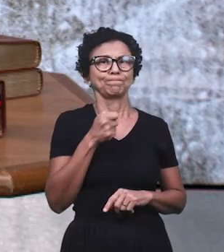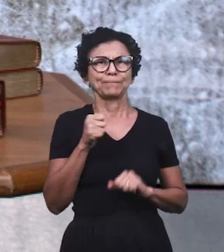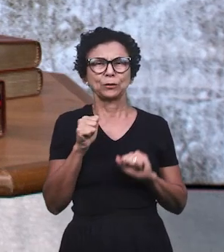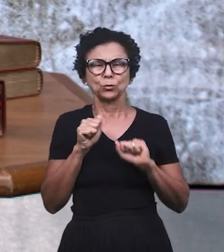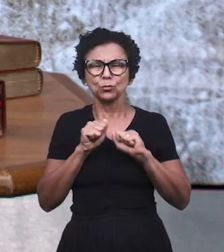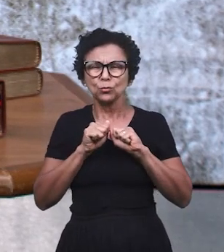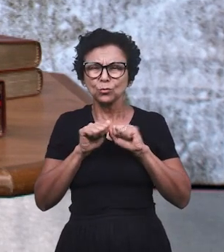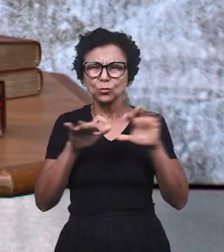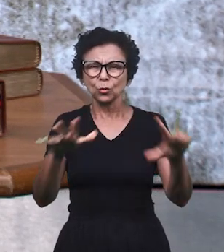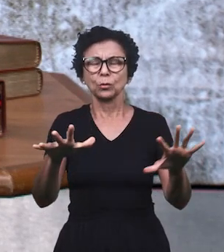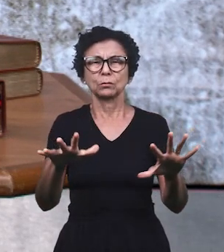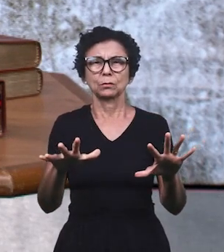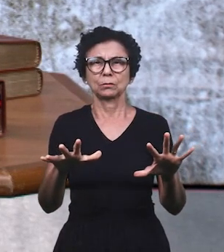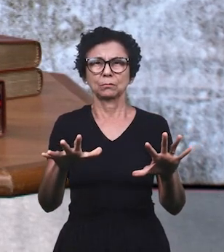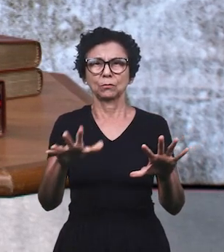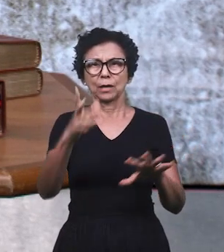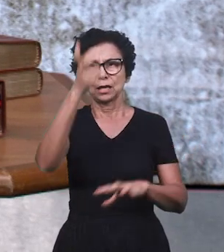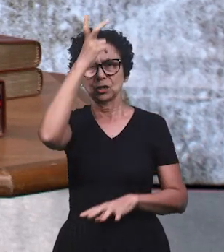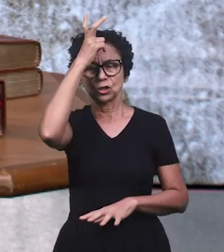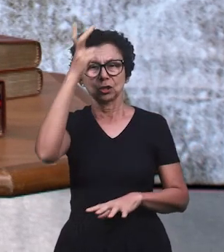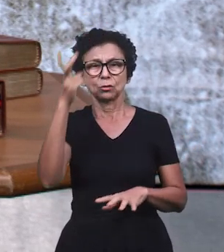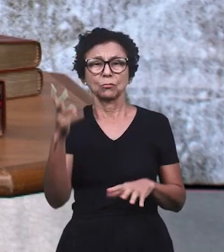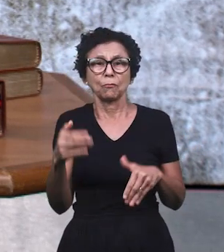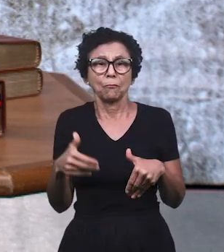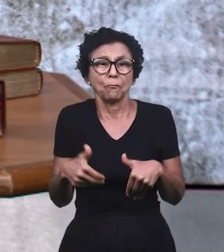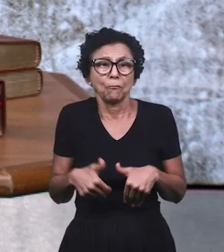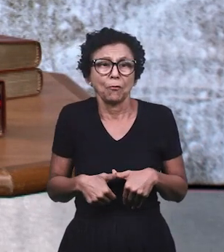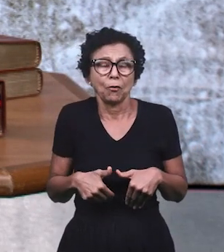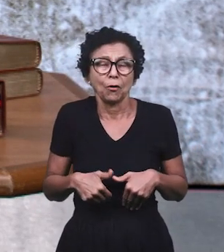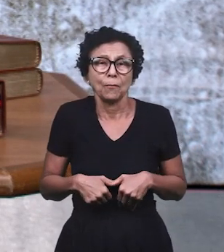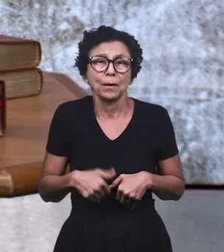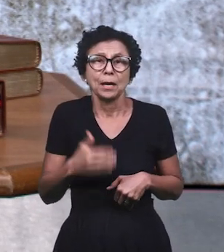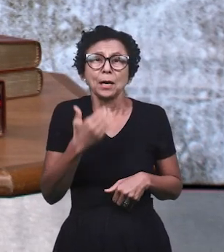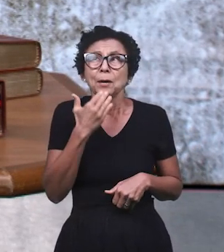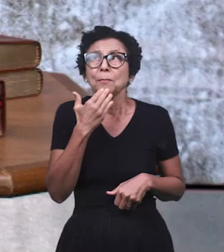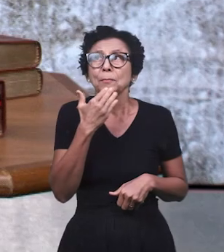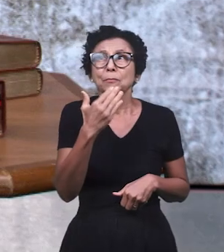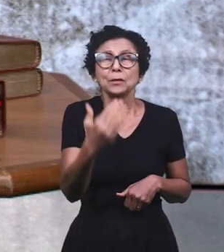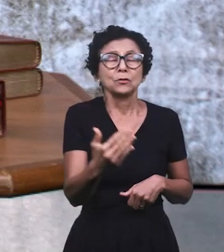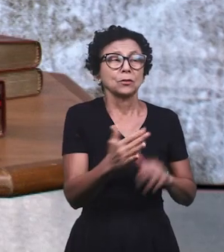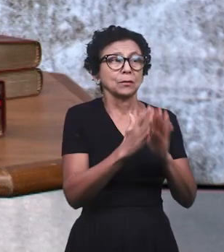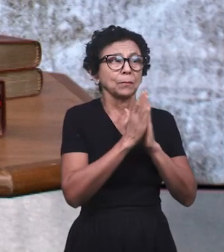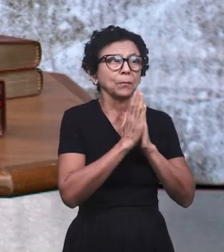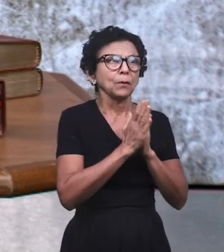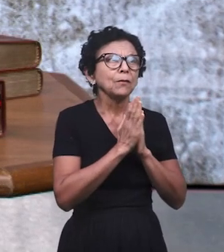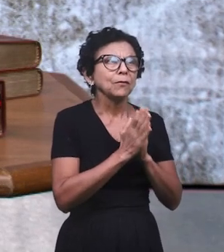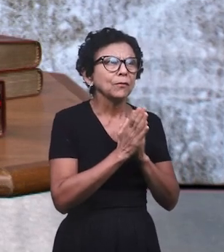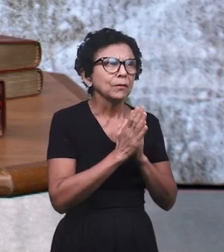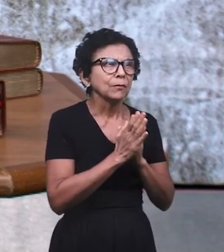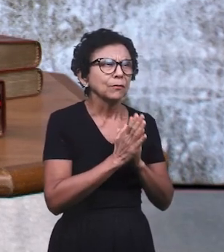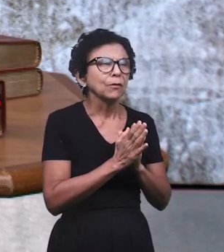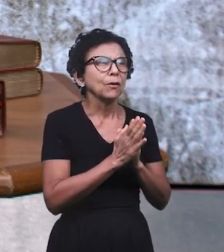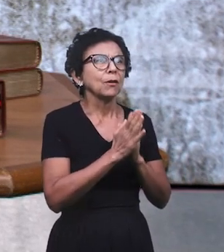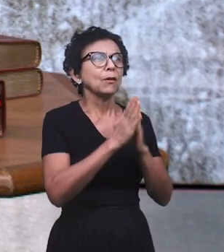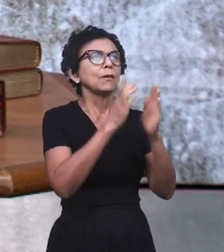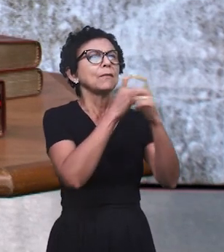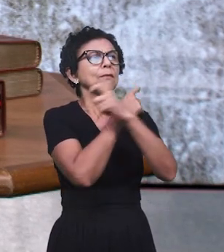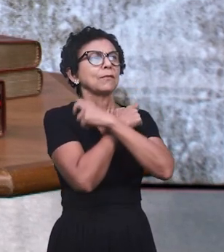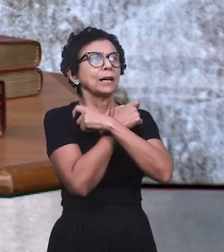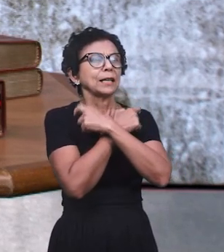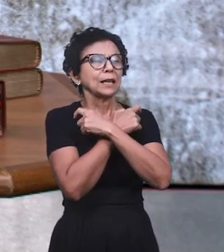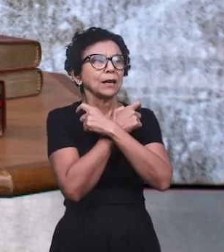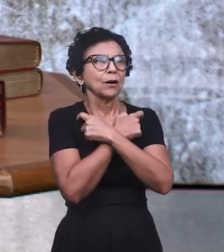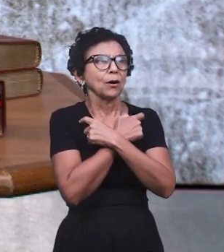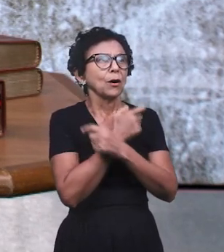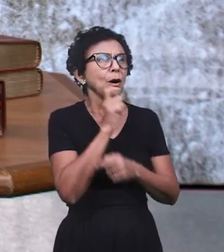fome, clamou o povo a Faraó por pão. E Faraó disse a todos os egípcios: Ide a José, o